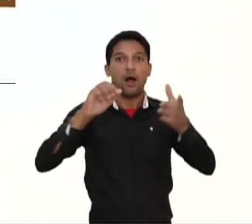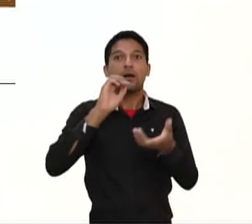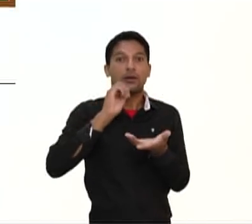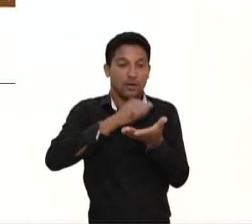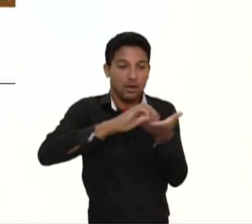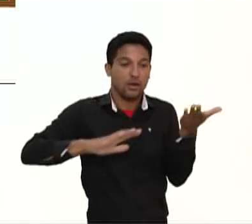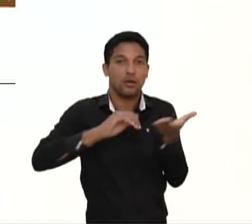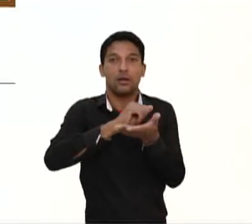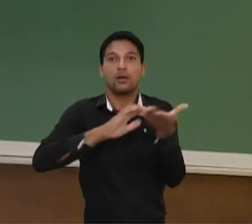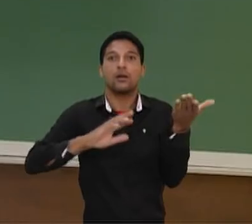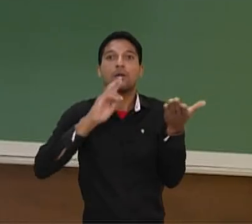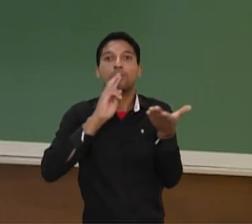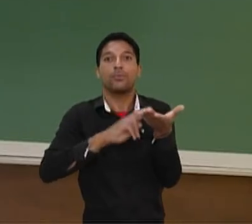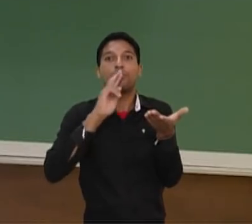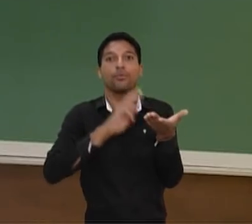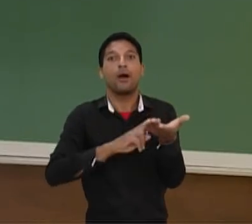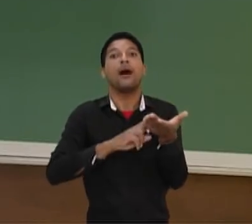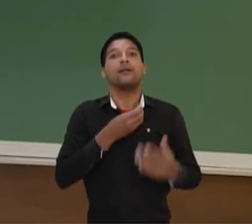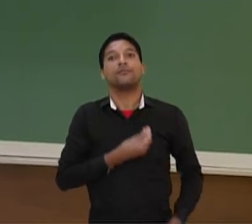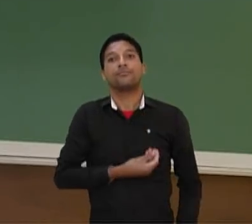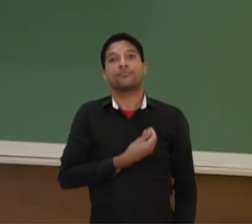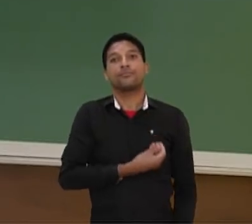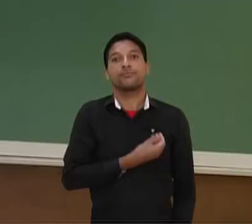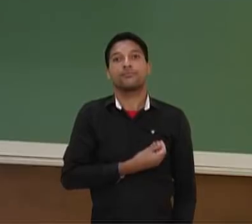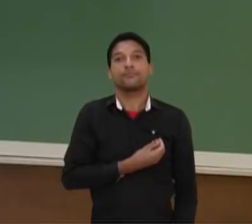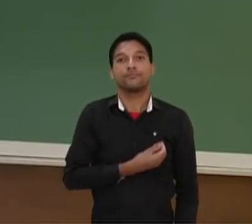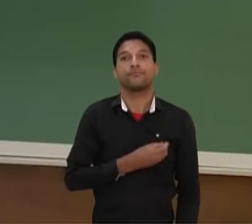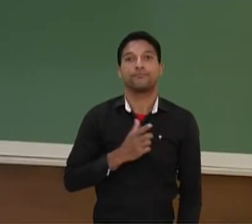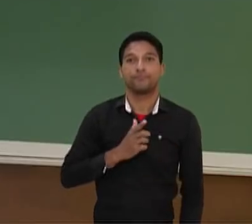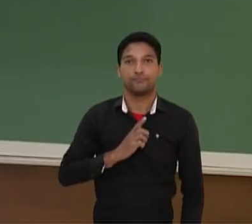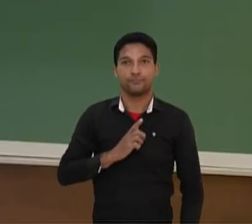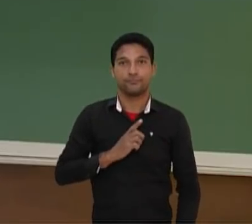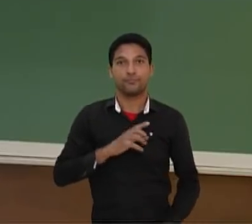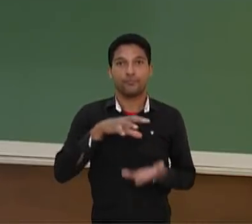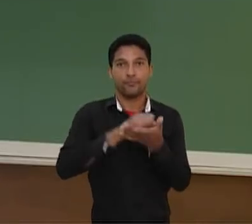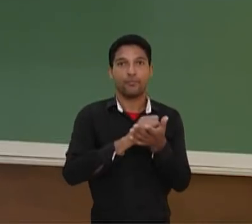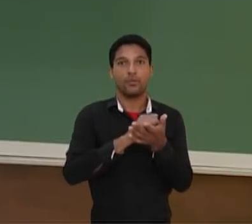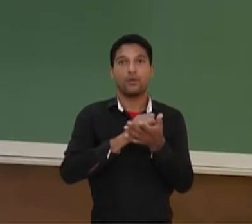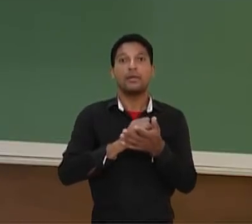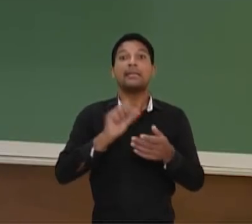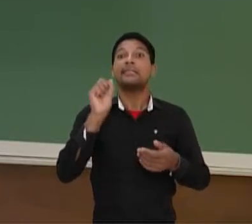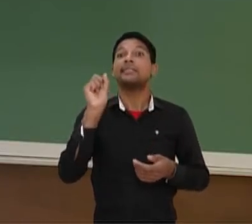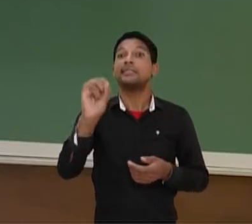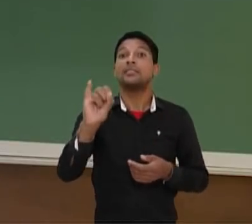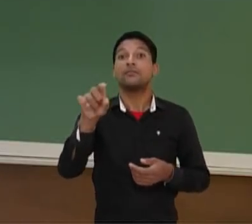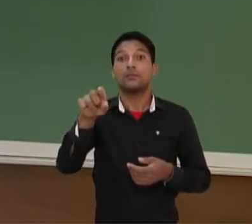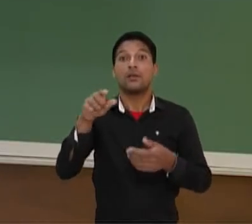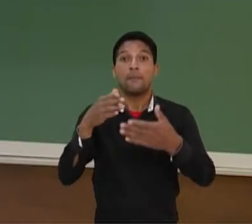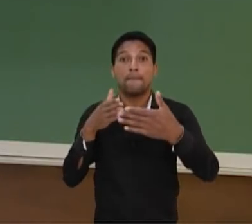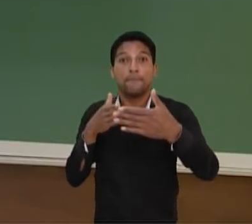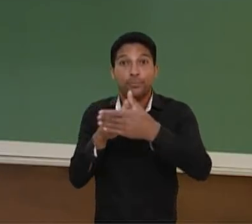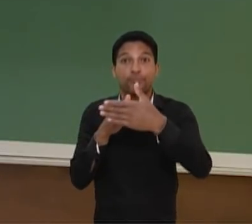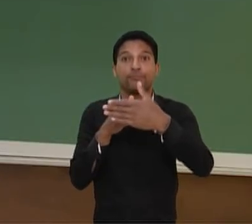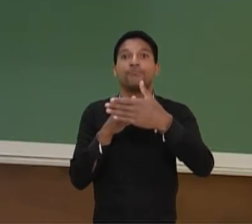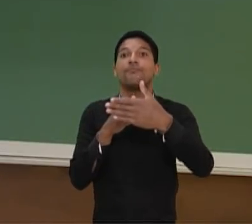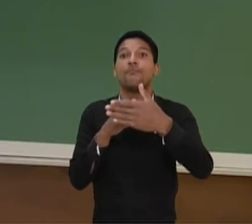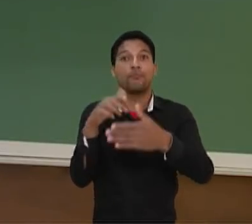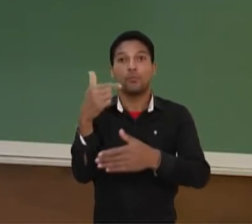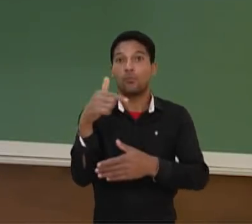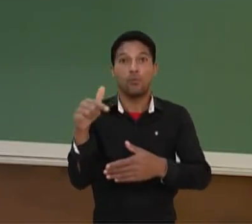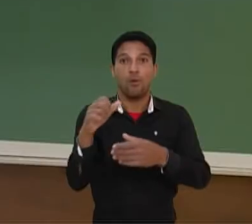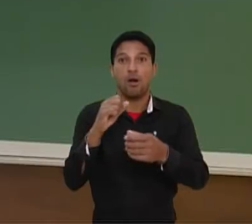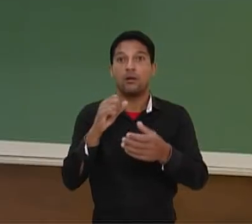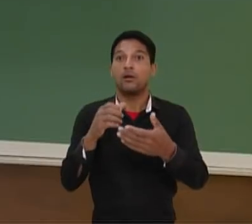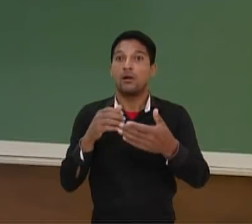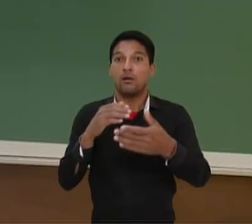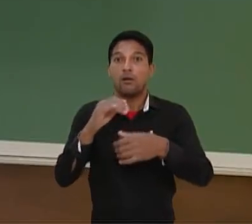bem certinho. Se você não tem acesso ao aplicativo do Google Classroom, aplicativo do Aula Paraná, faz o seguinte: faz as suas atividades bem